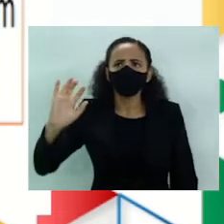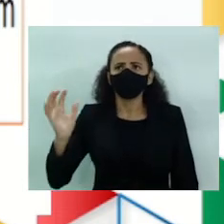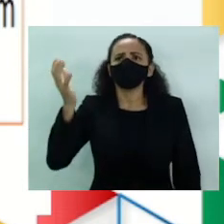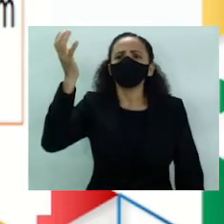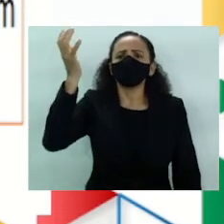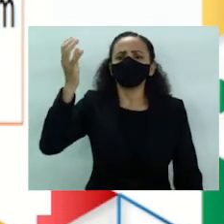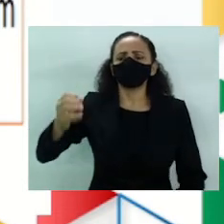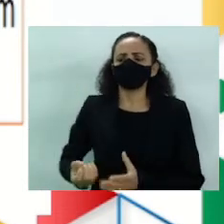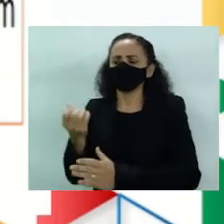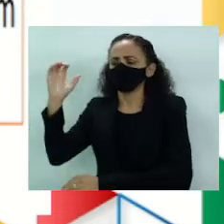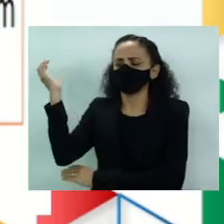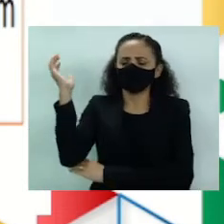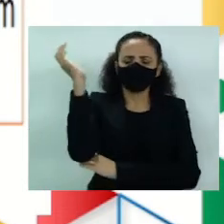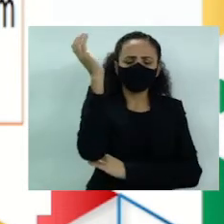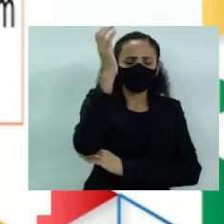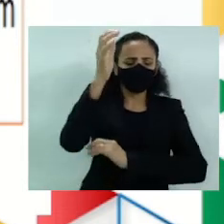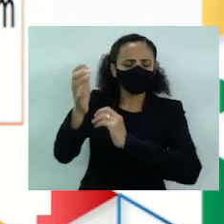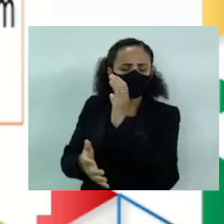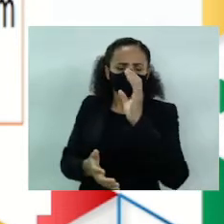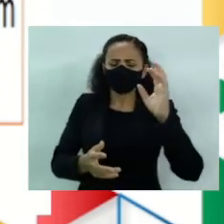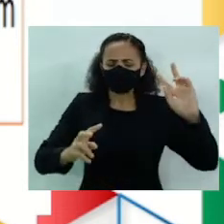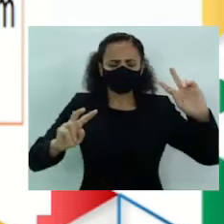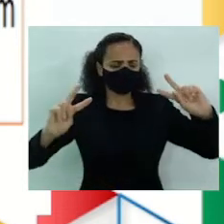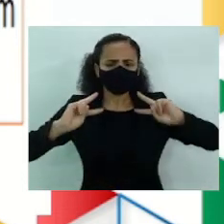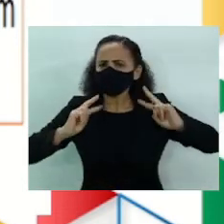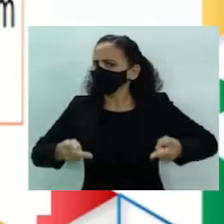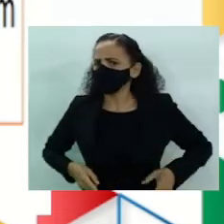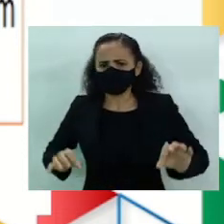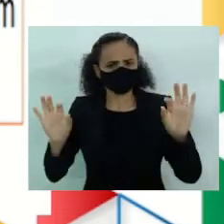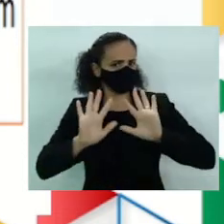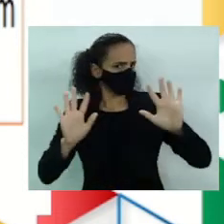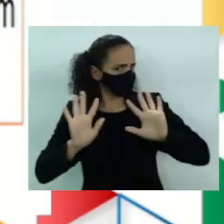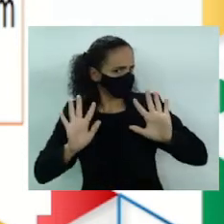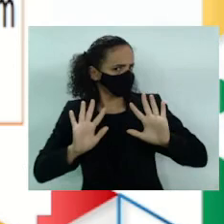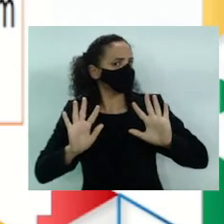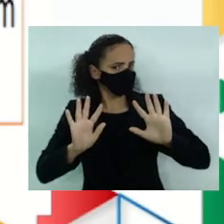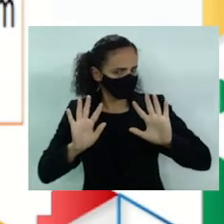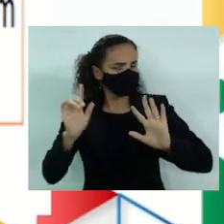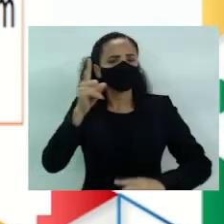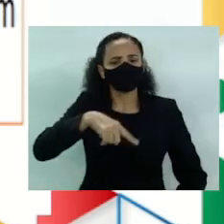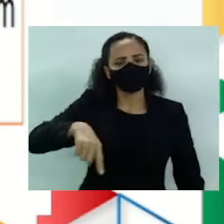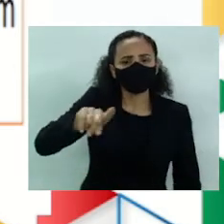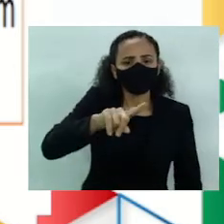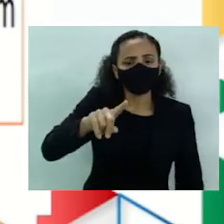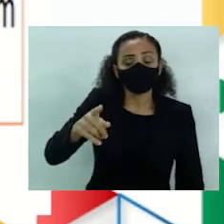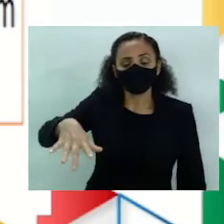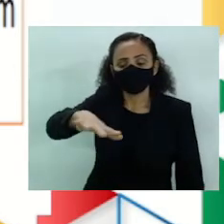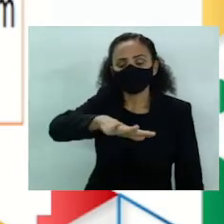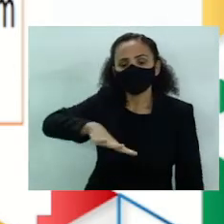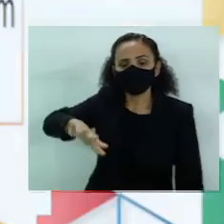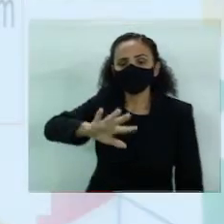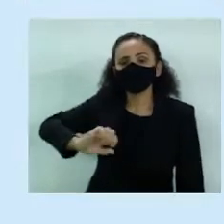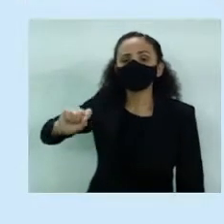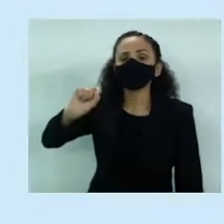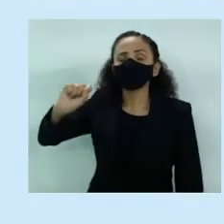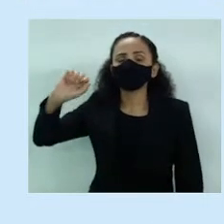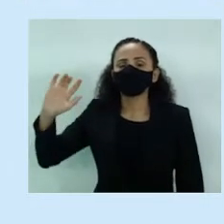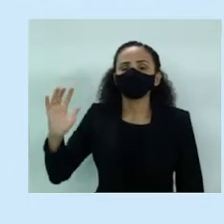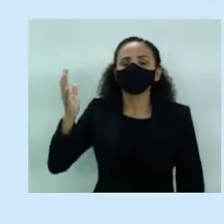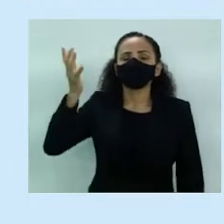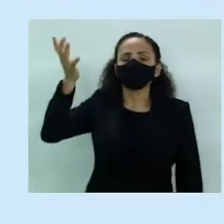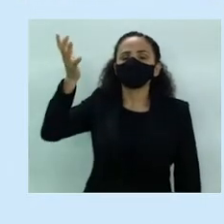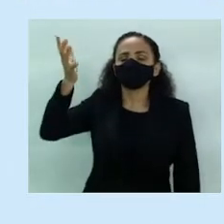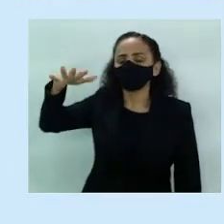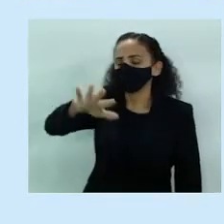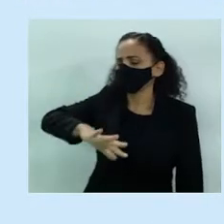a intervenção, sem o humano ele poder mexer, tá certo? Então os fenômenos naturais acontecem sem a